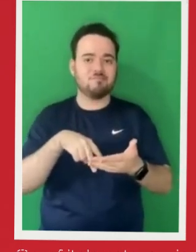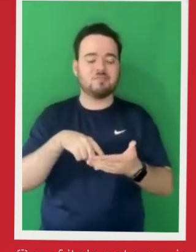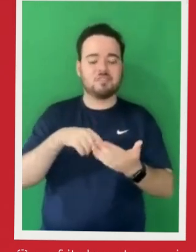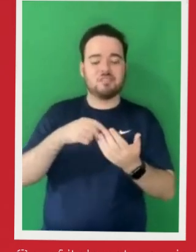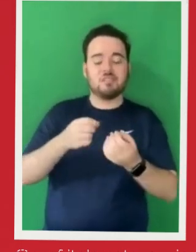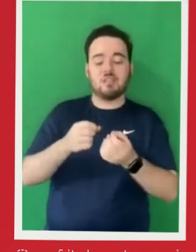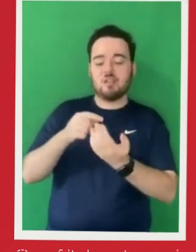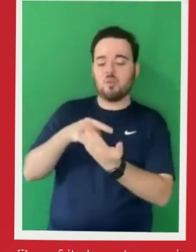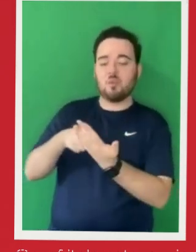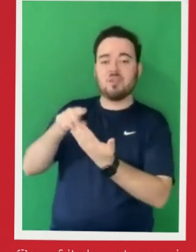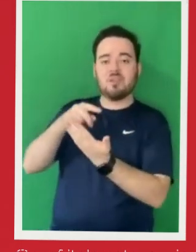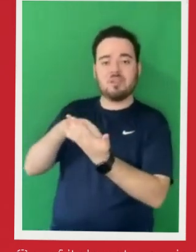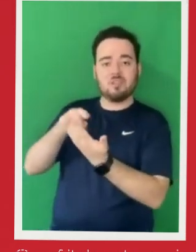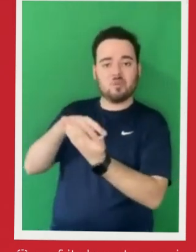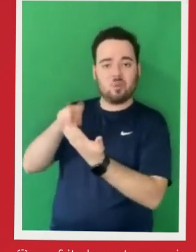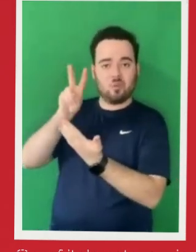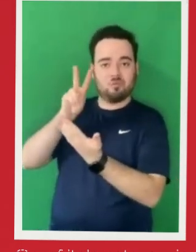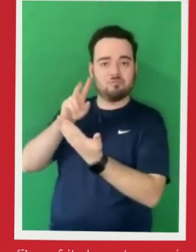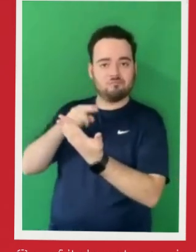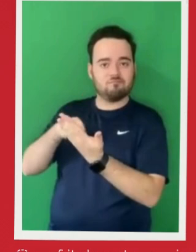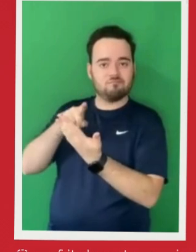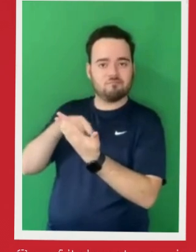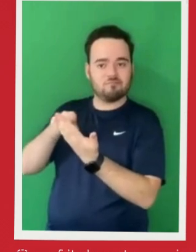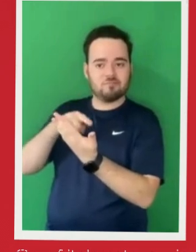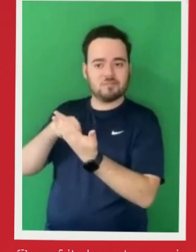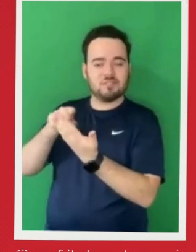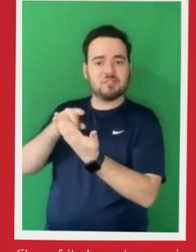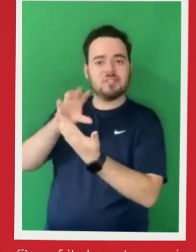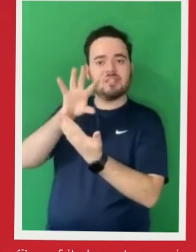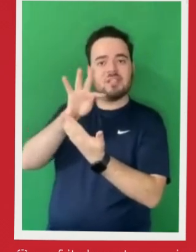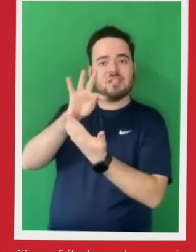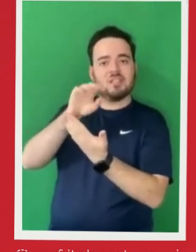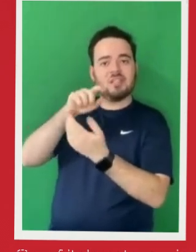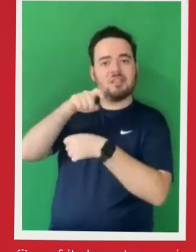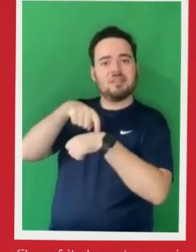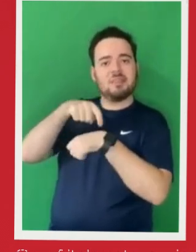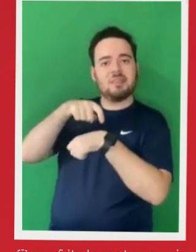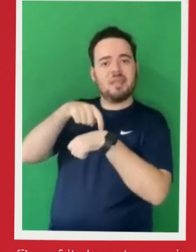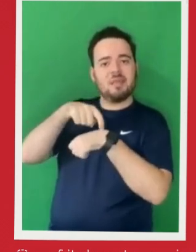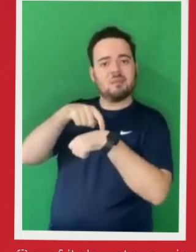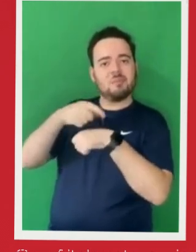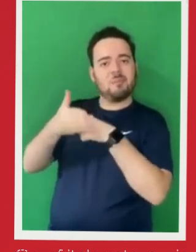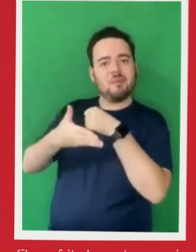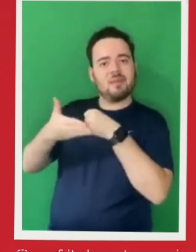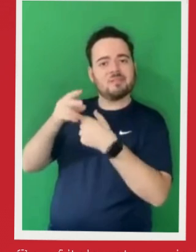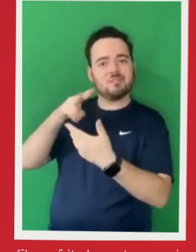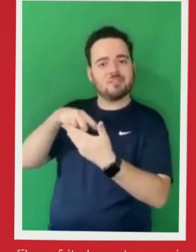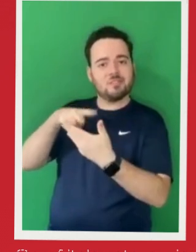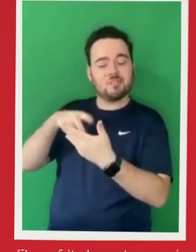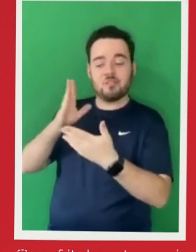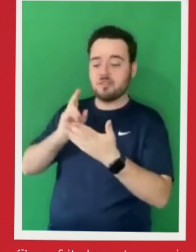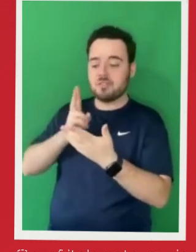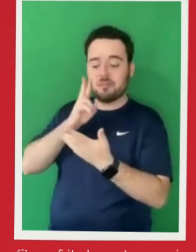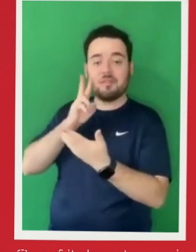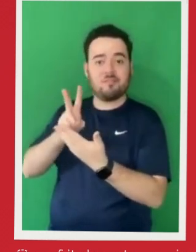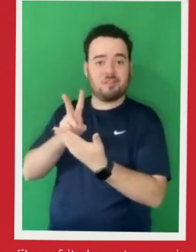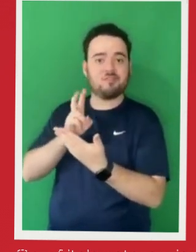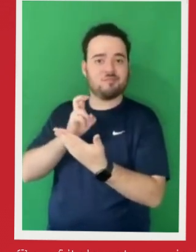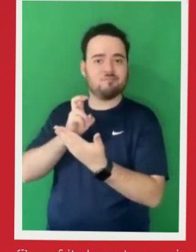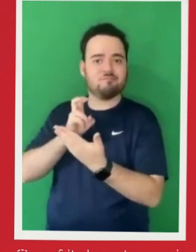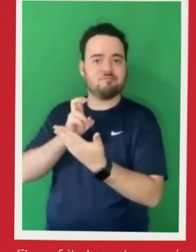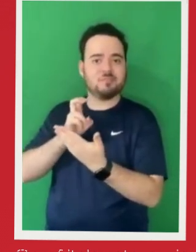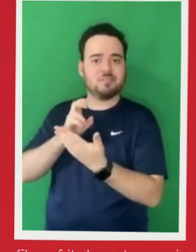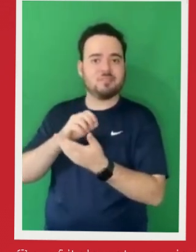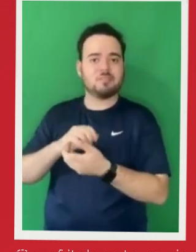já viu que quando você abre no Kindle, que você acabou de comprar um livro, lá diz tempo médio de leitura? Eu sempre presto atenção